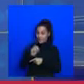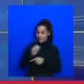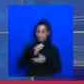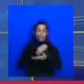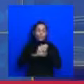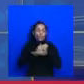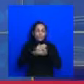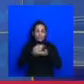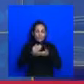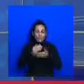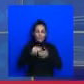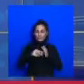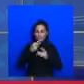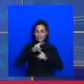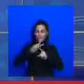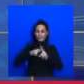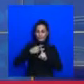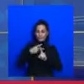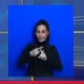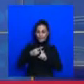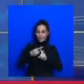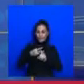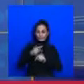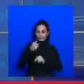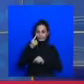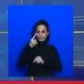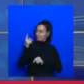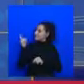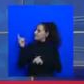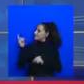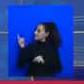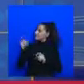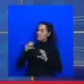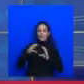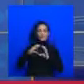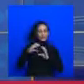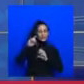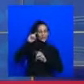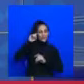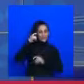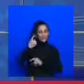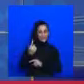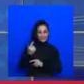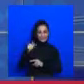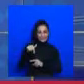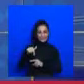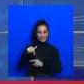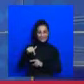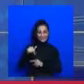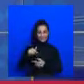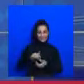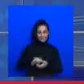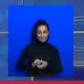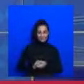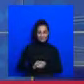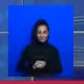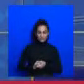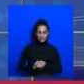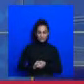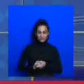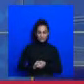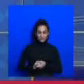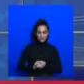50. Começando o segundo sorteio da dupla cena. Bola preta 17. Preta número